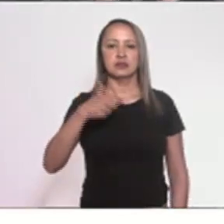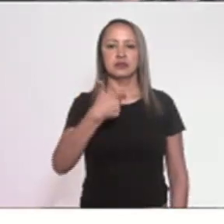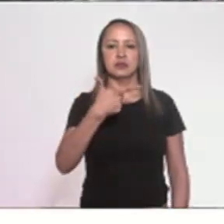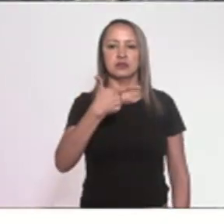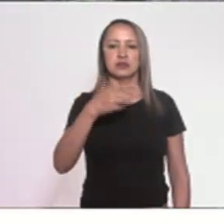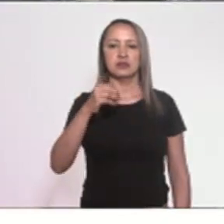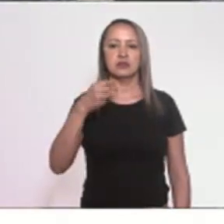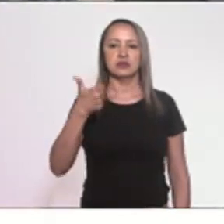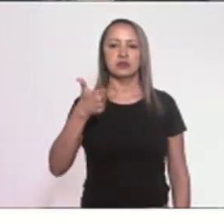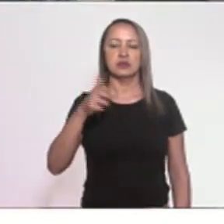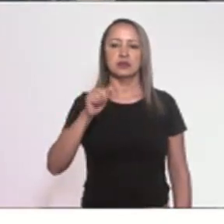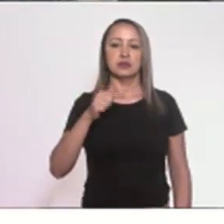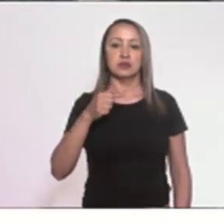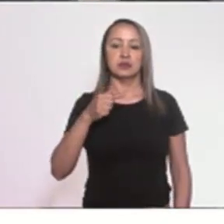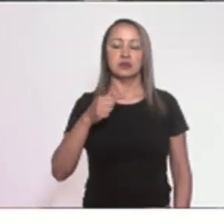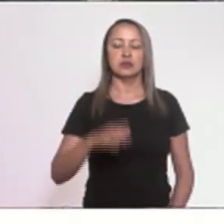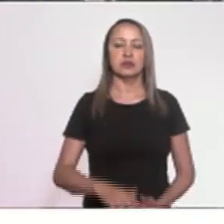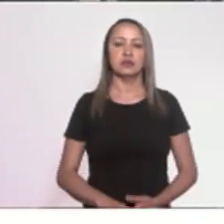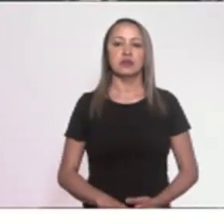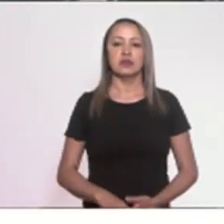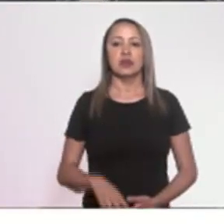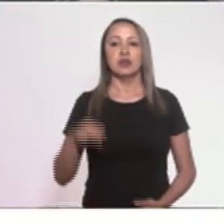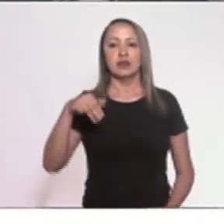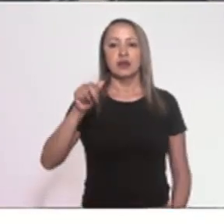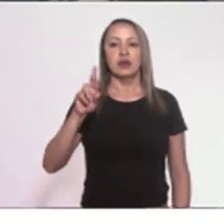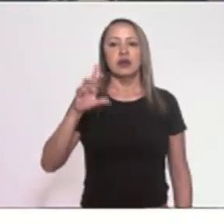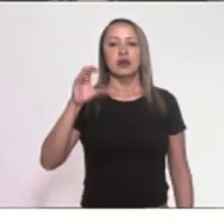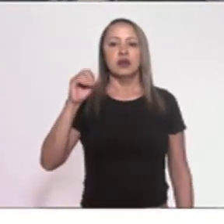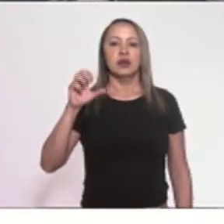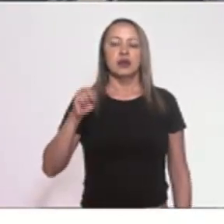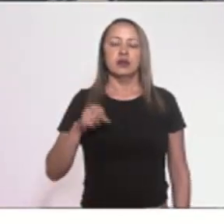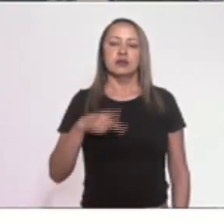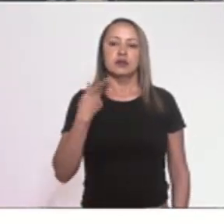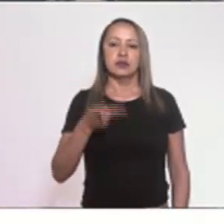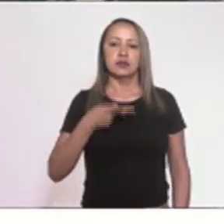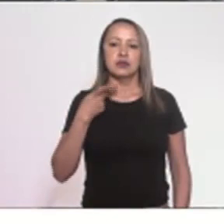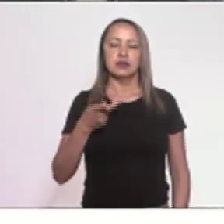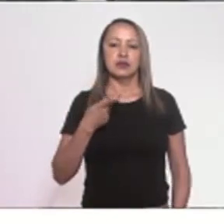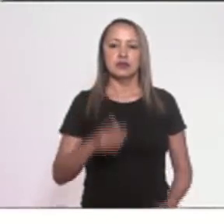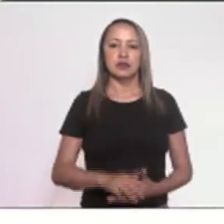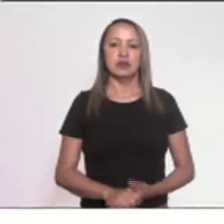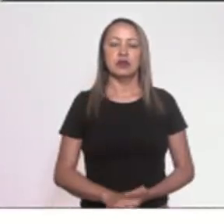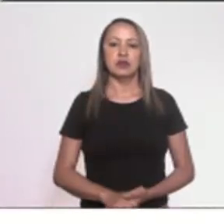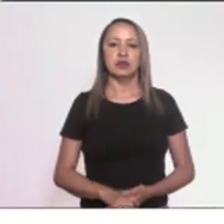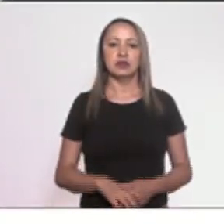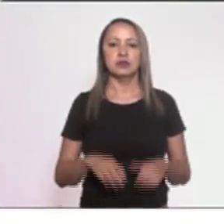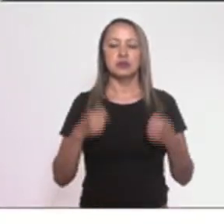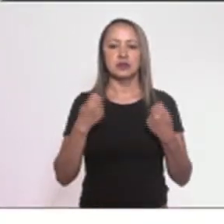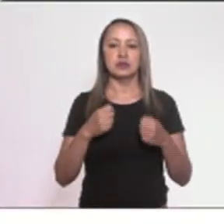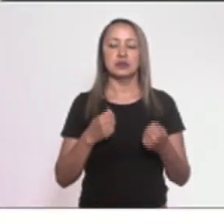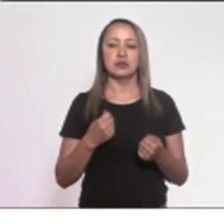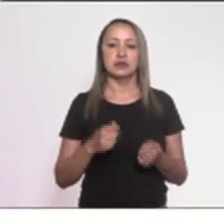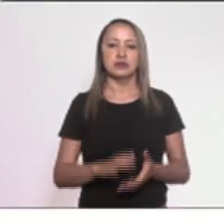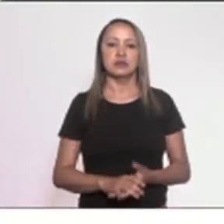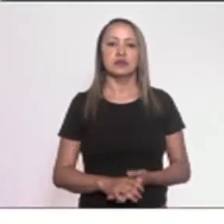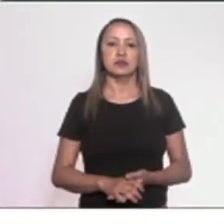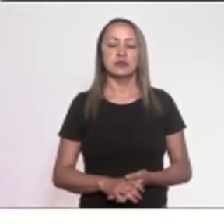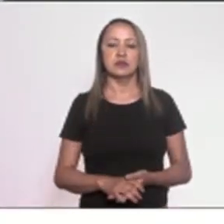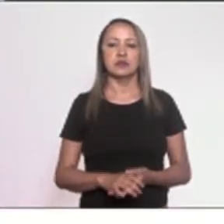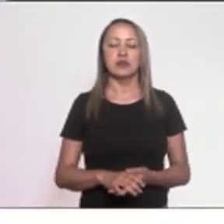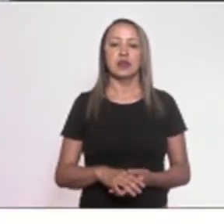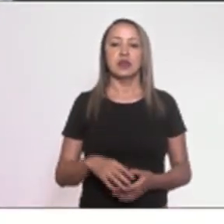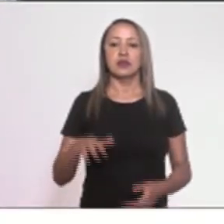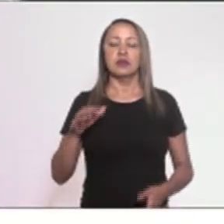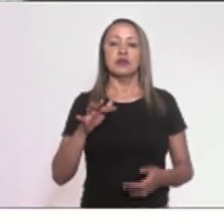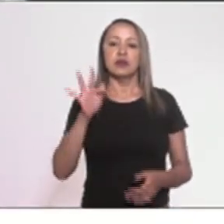3593/2017, de autoria do deputado Marcos Miller, que dispõe sobre a obrigatoriedade de registro do grupo sanguíneo, fator RH, nos uniformes de todos os alunos